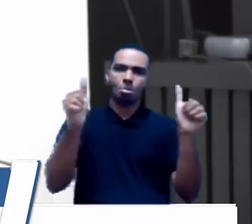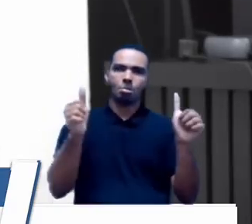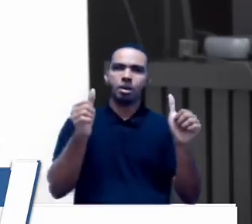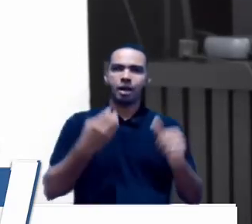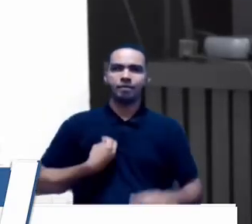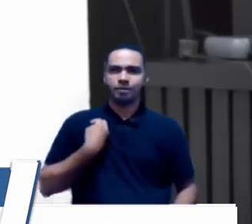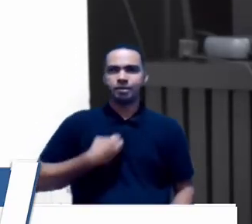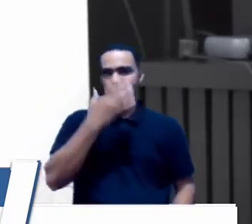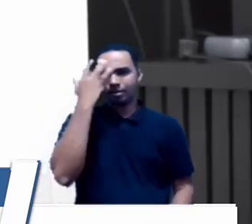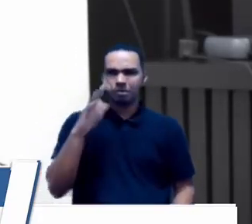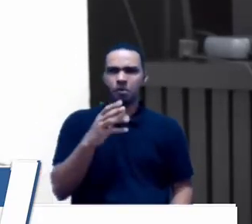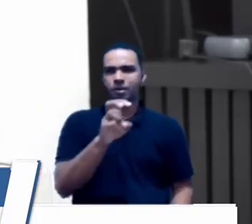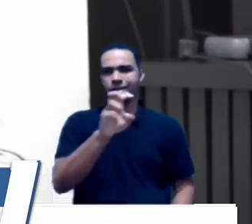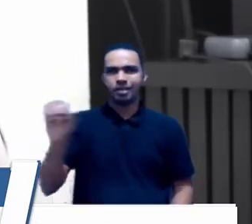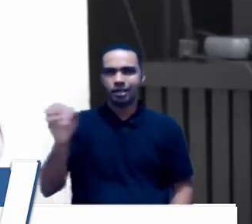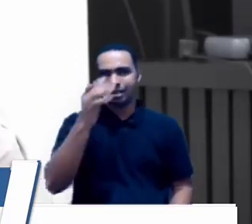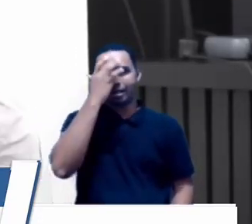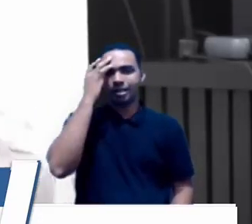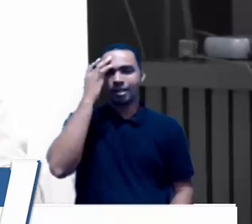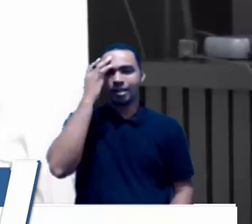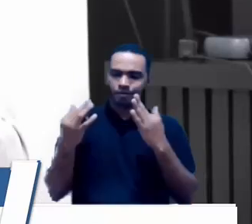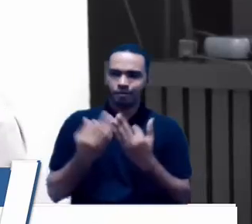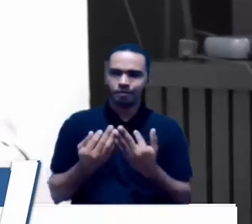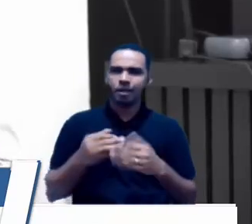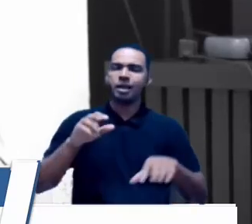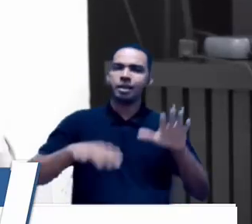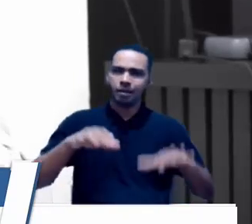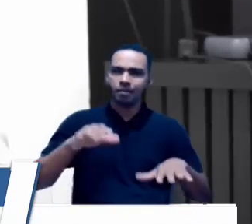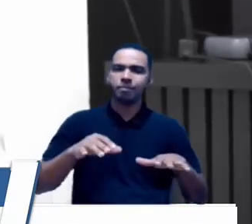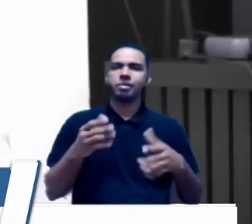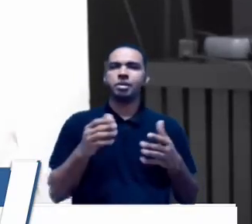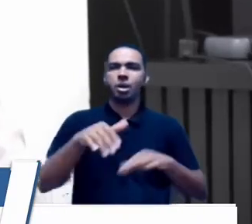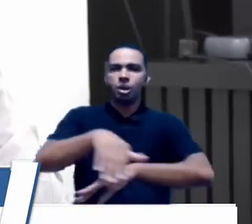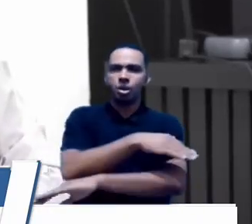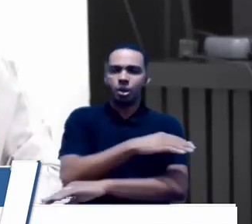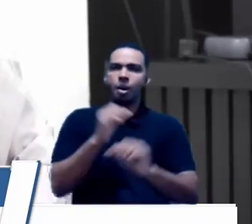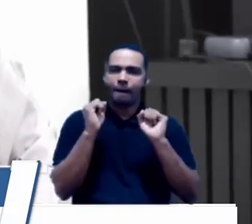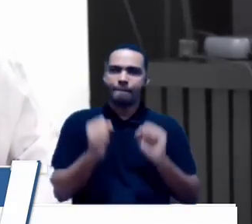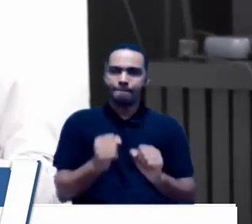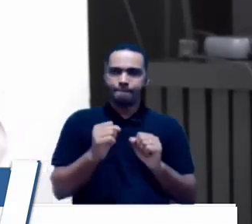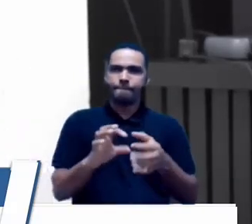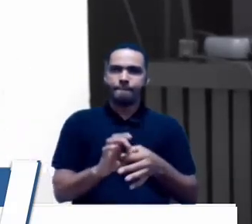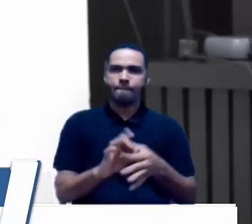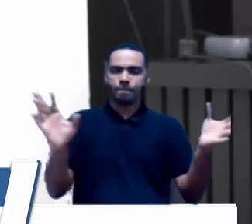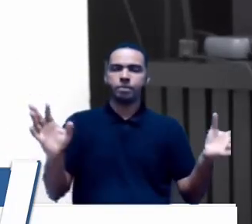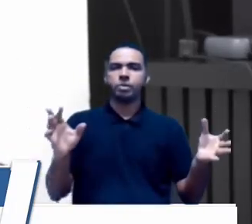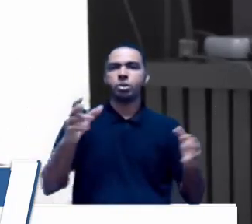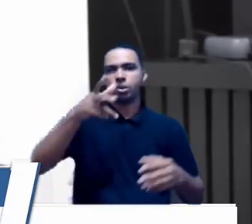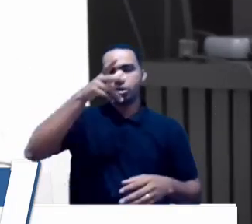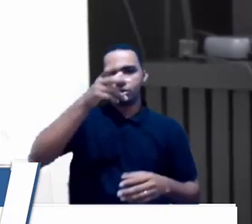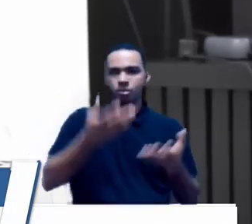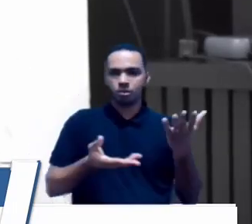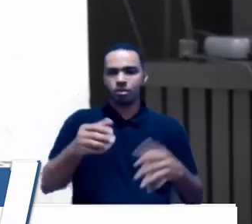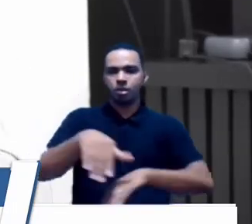500 famílias ali que dependem, né, dessa rua para poder estar desafogando o trânsito da Avenida Alves Azul. O prefeito vai ganhar